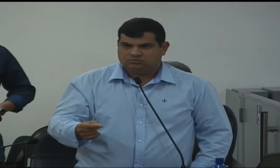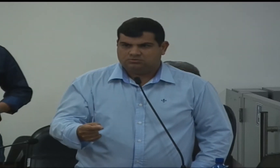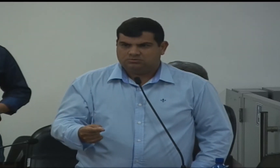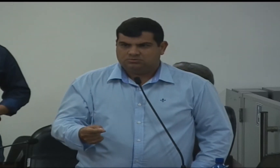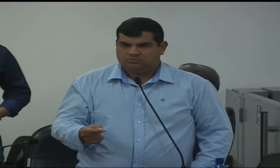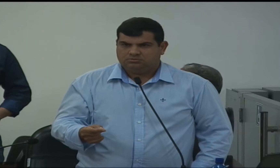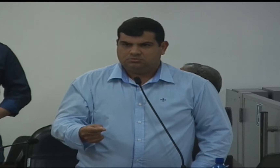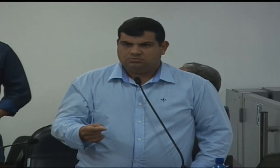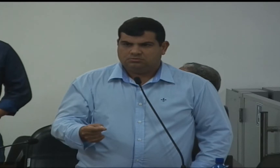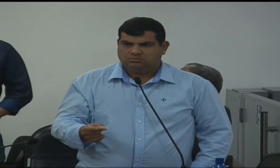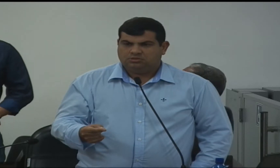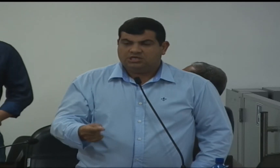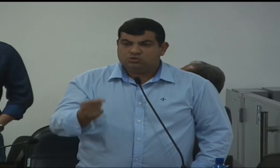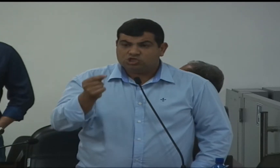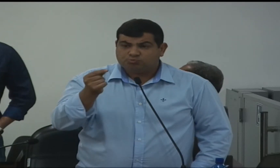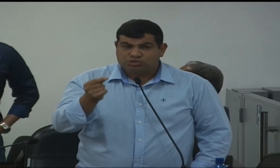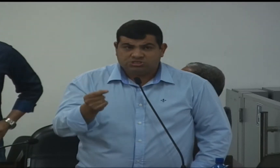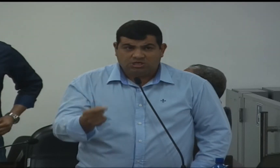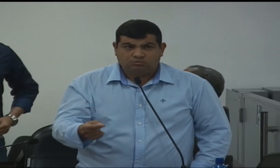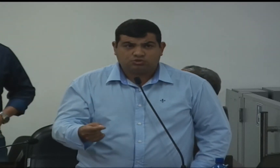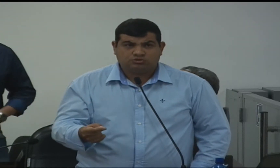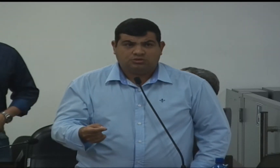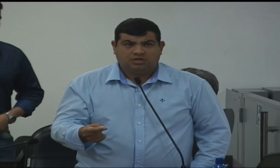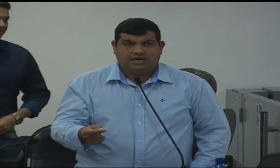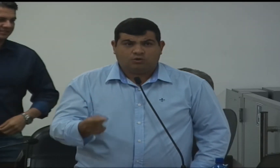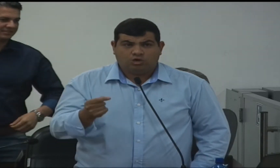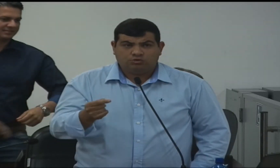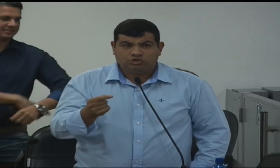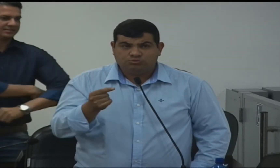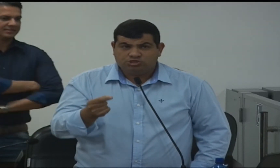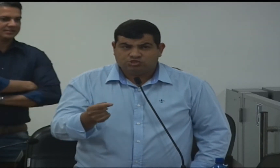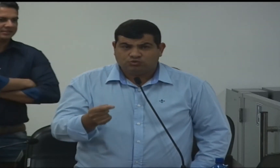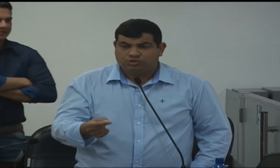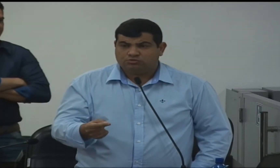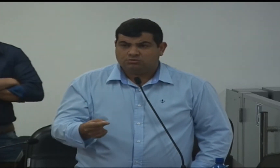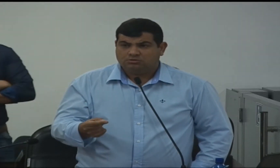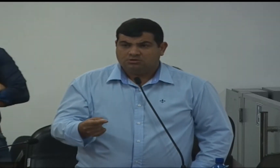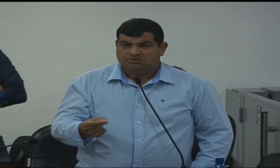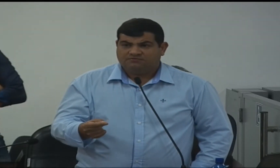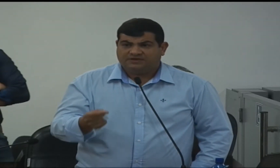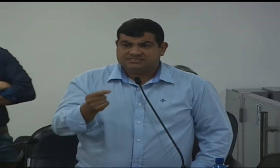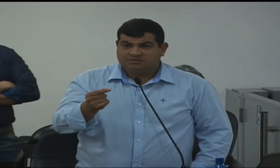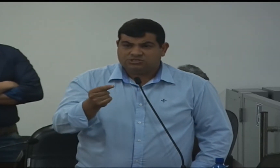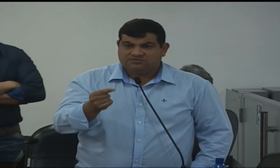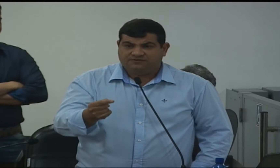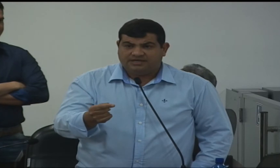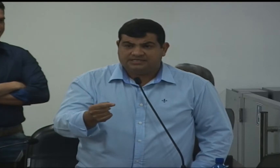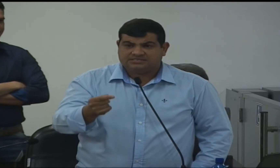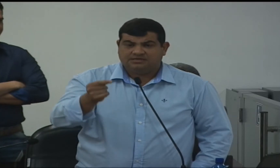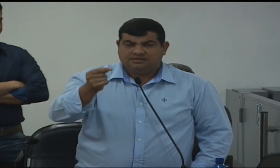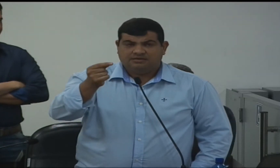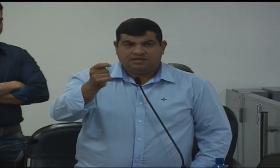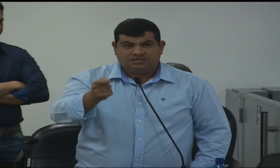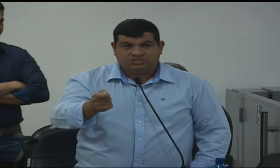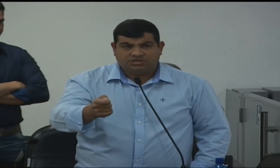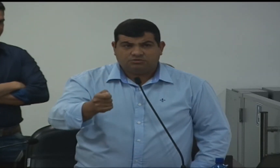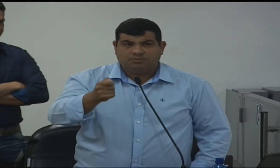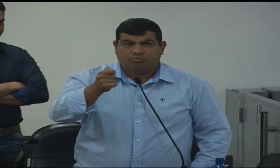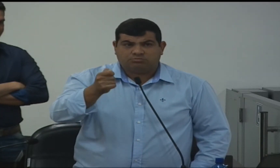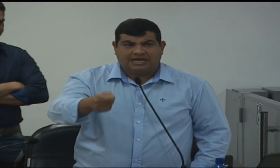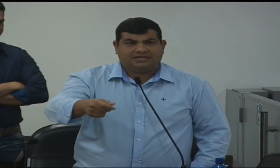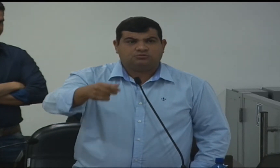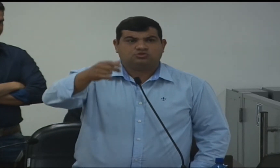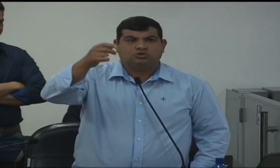presos. E que nós possamos, agora em 2018, fazermos a diferença